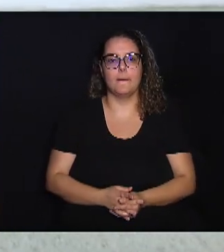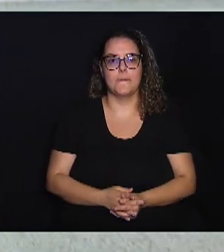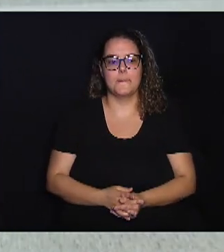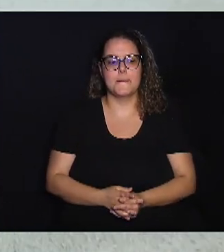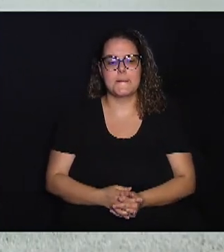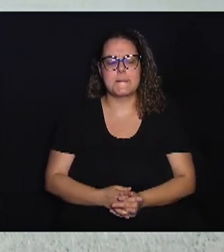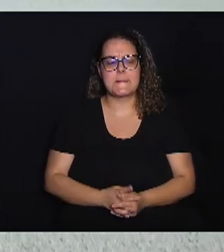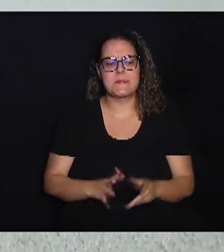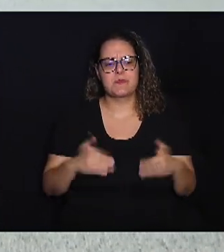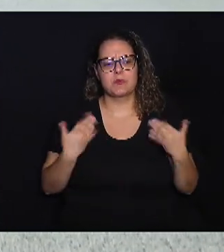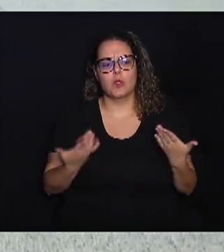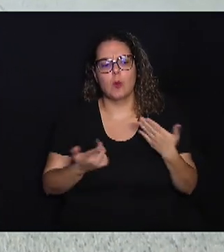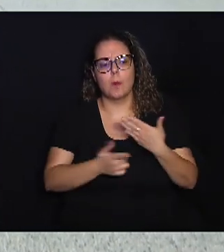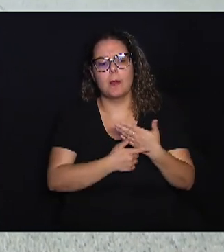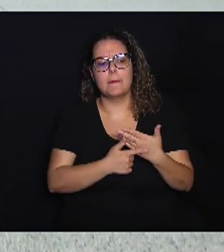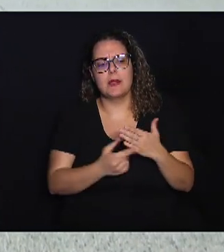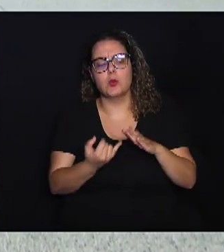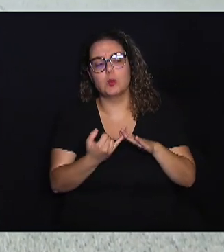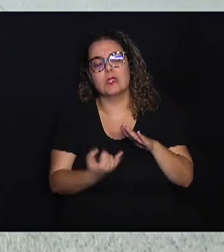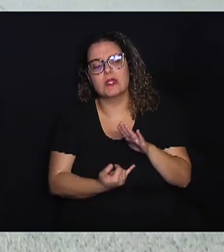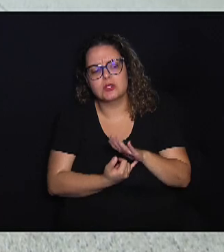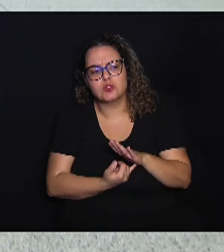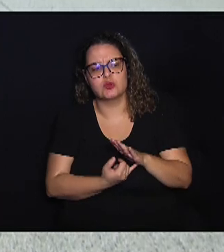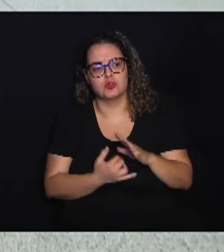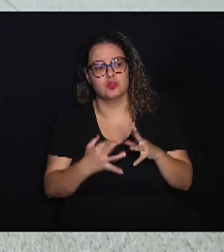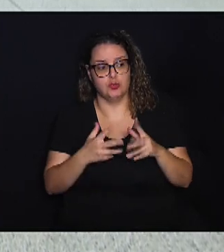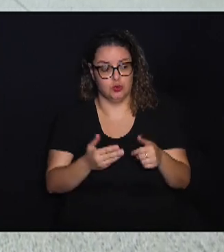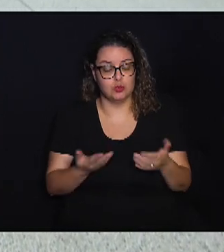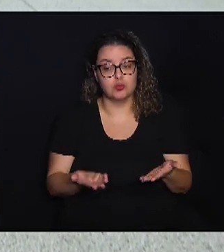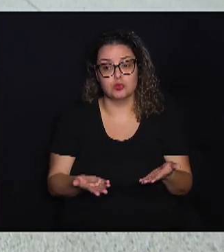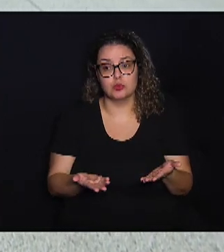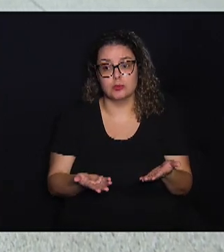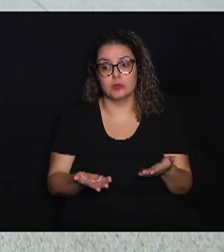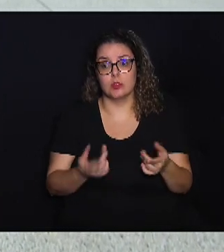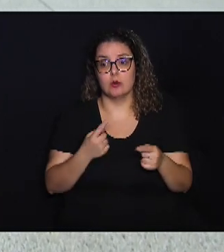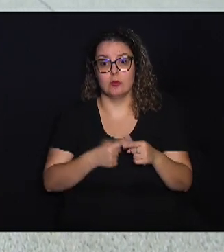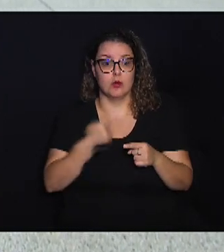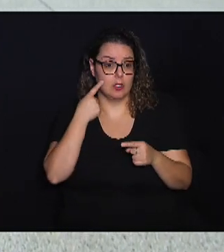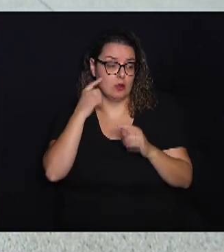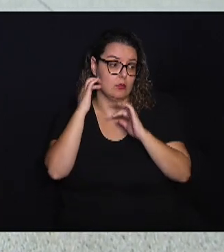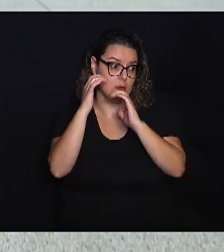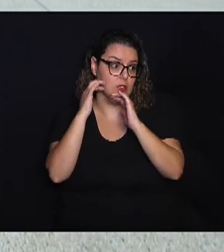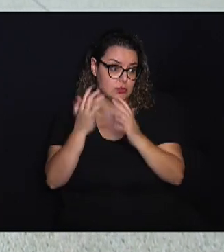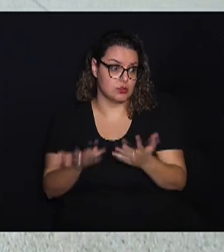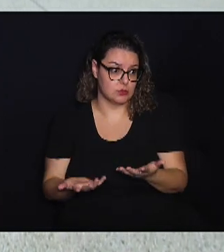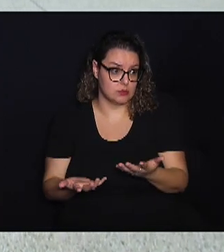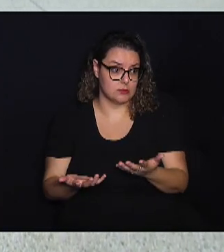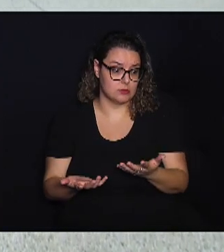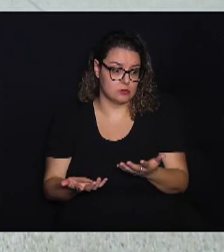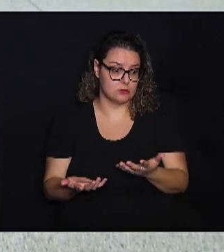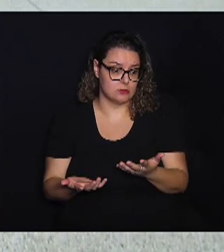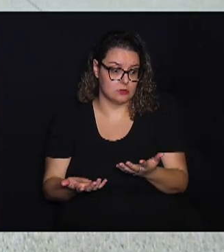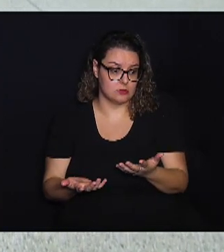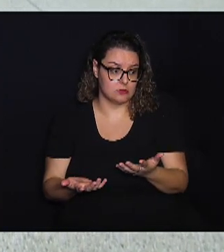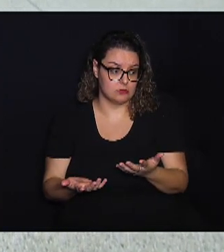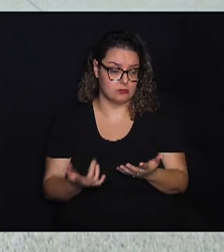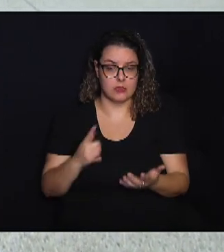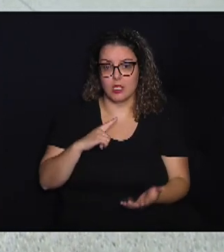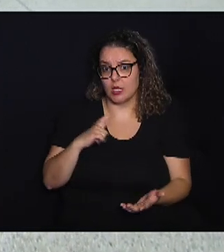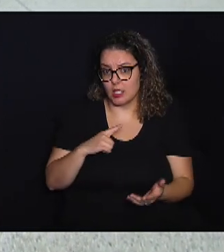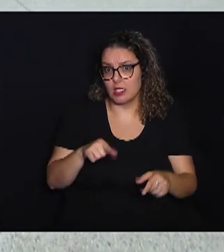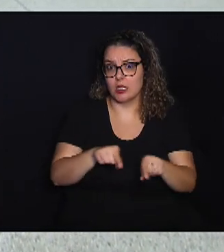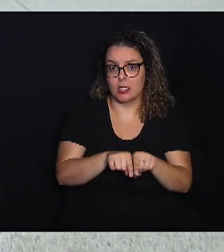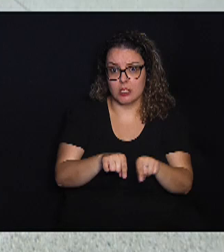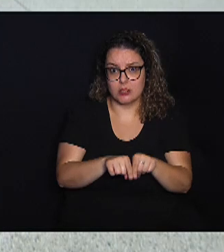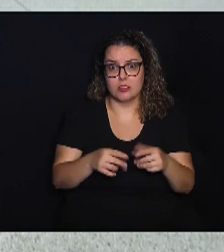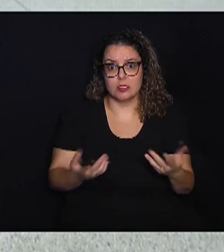papel da instituição, Bernardo, nisso tudo? Porque eu imagino que existe